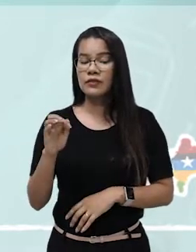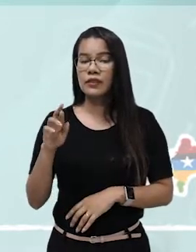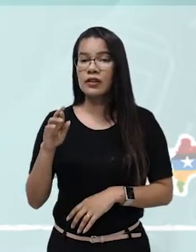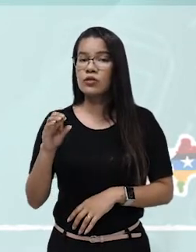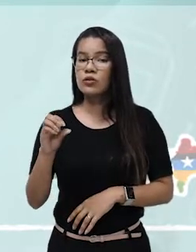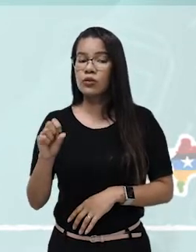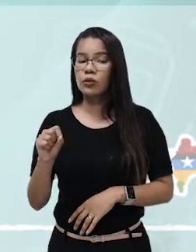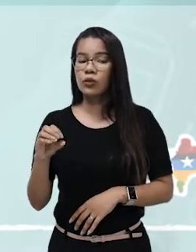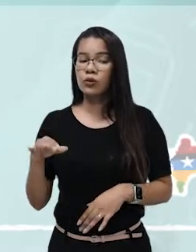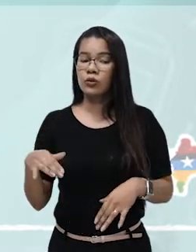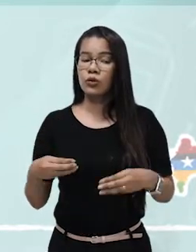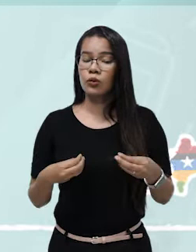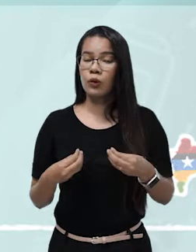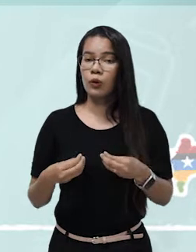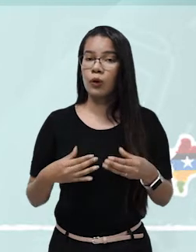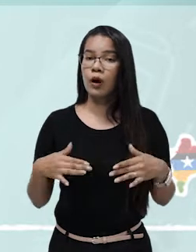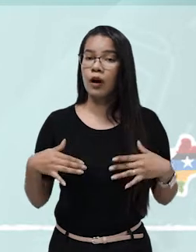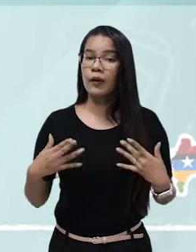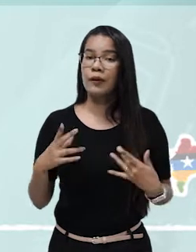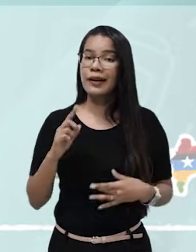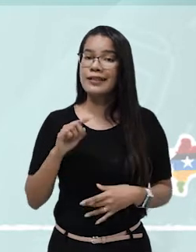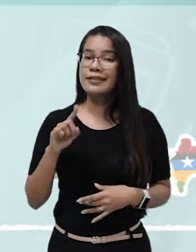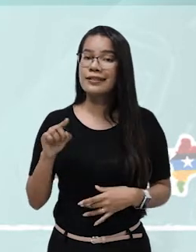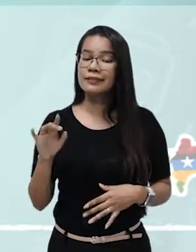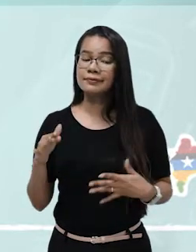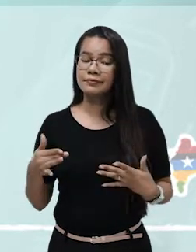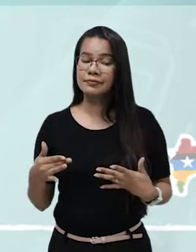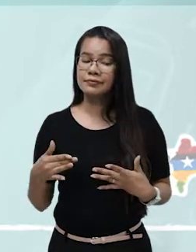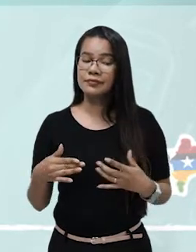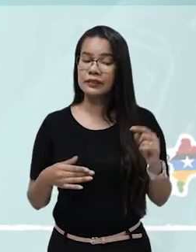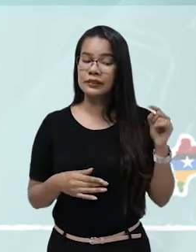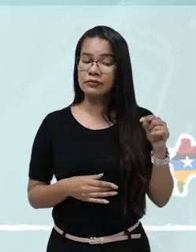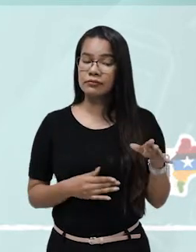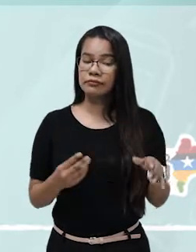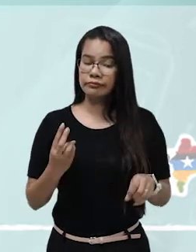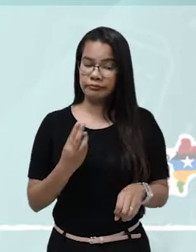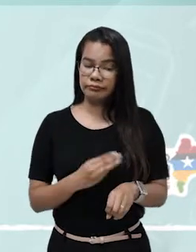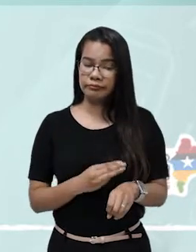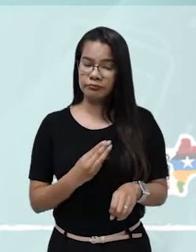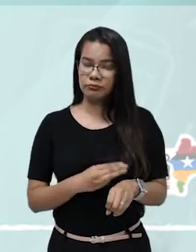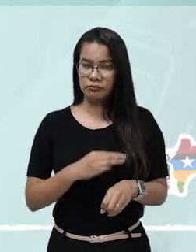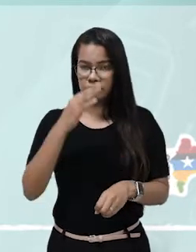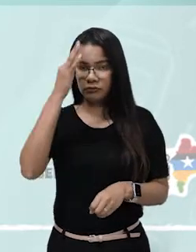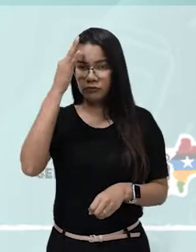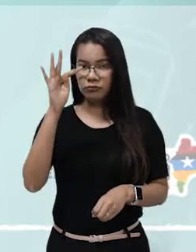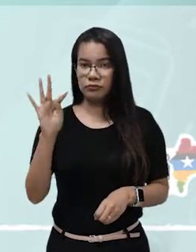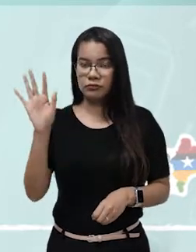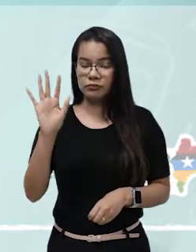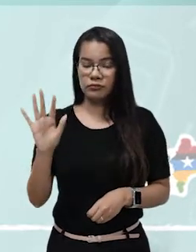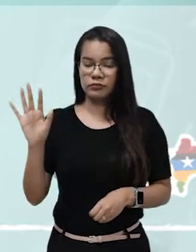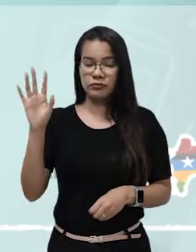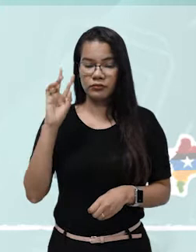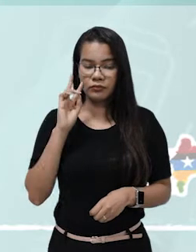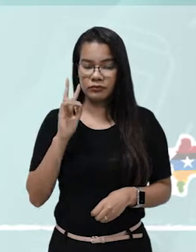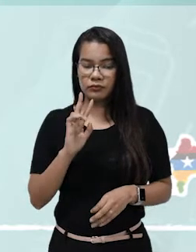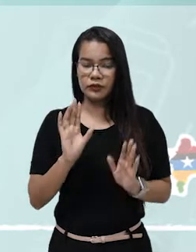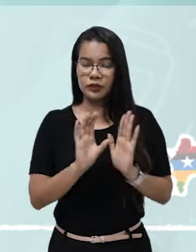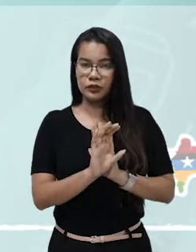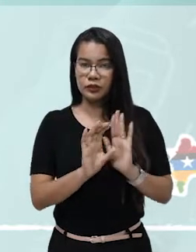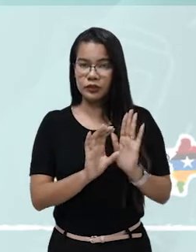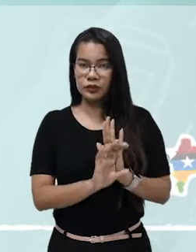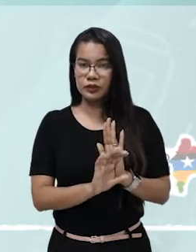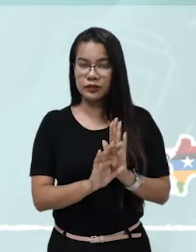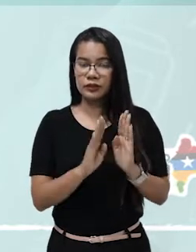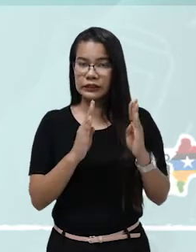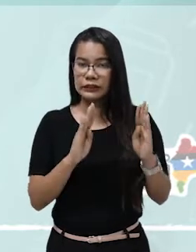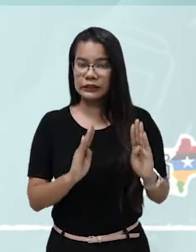frascos? Acento agudo ou circunflexo. Nestes momentos, os teóricos revêem os conceitos.